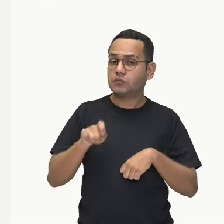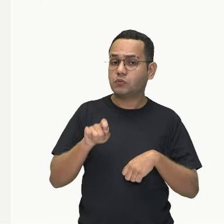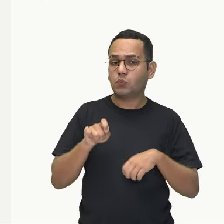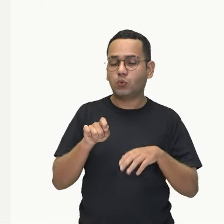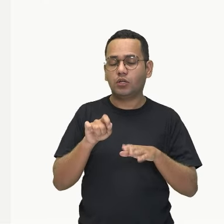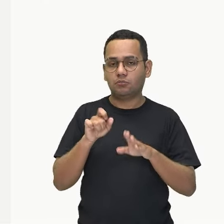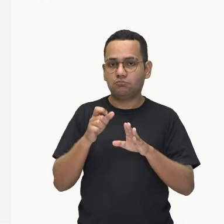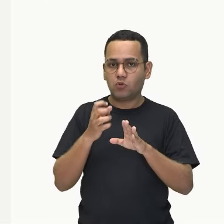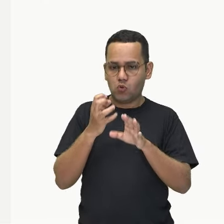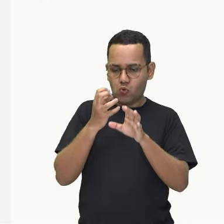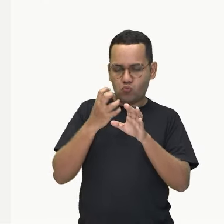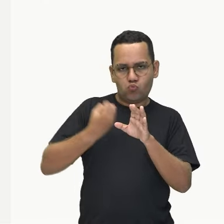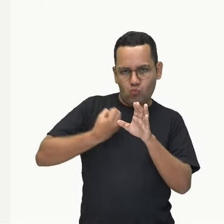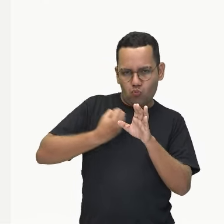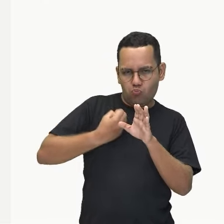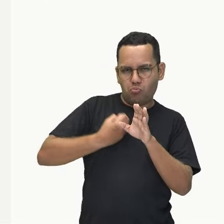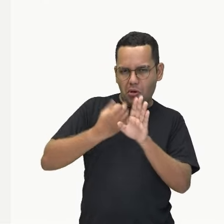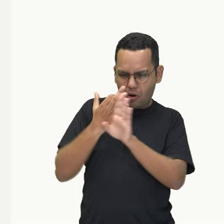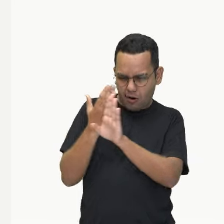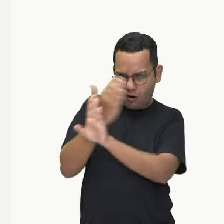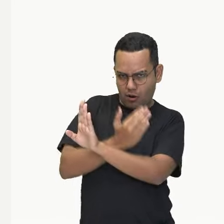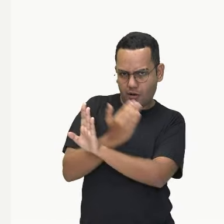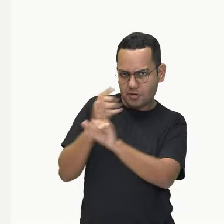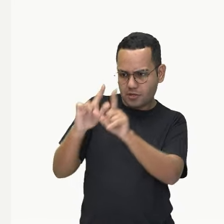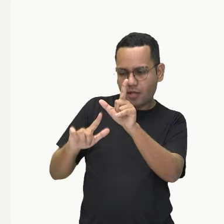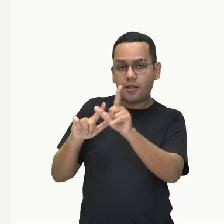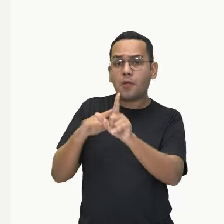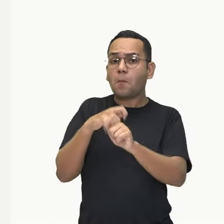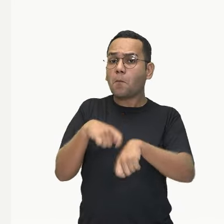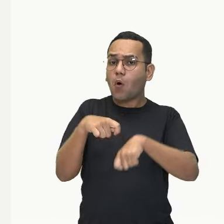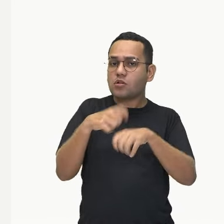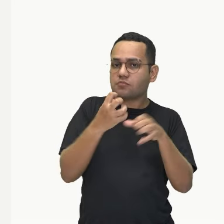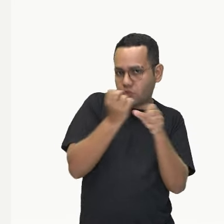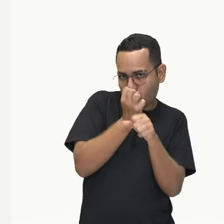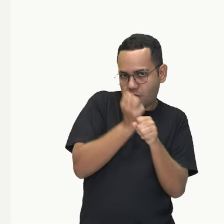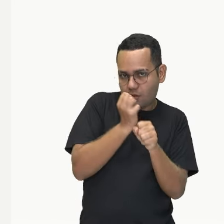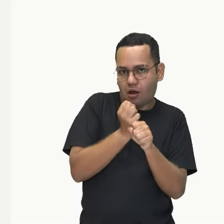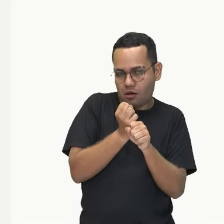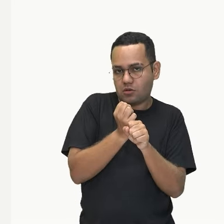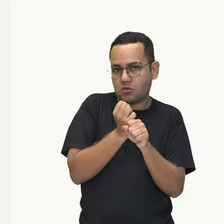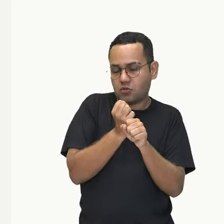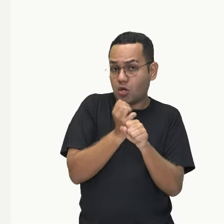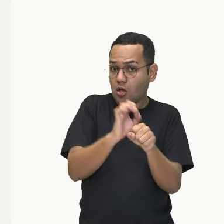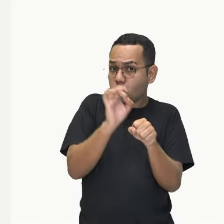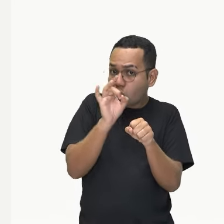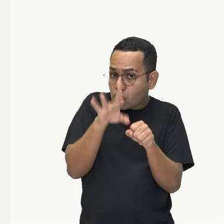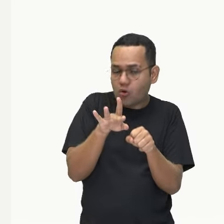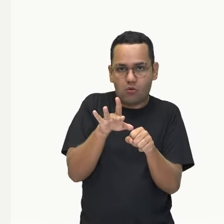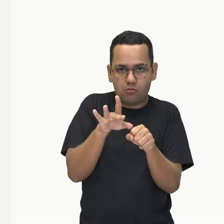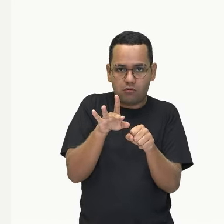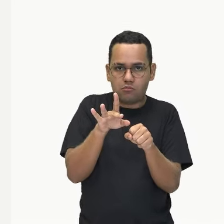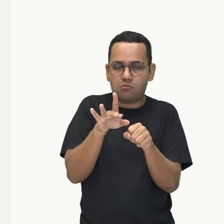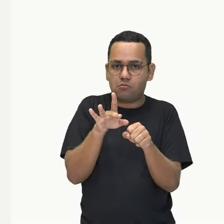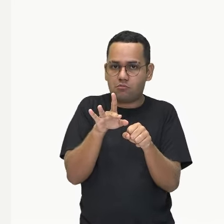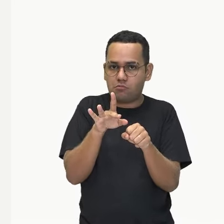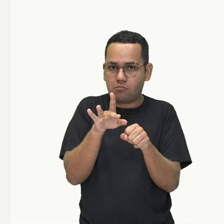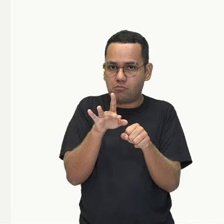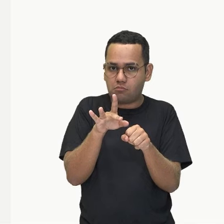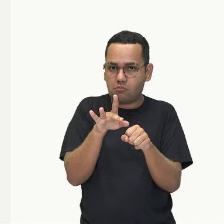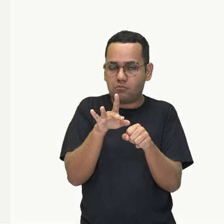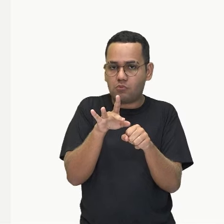semelhantes. O que é que isso significa? Que eu só posso executar esta subtração entre